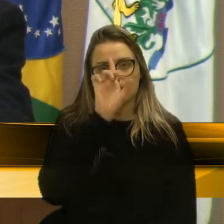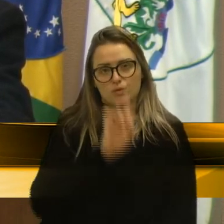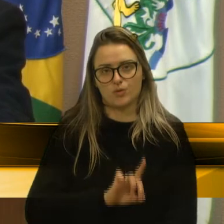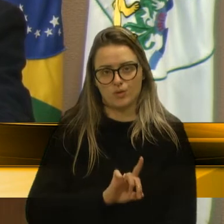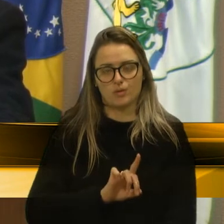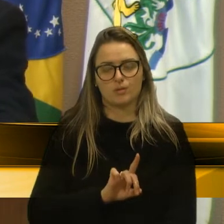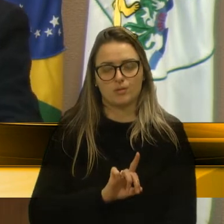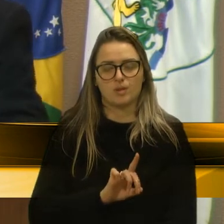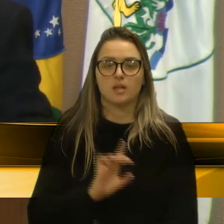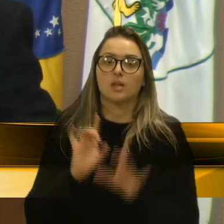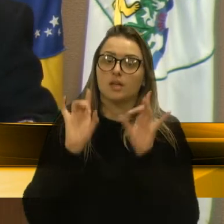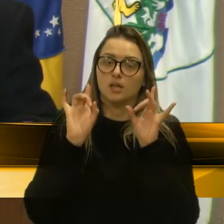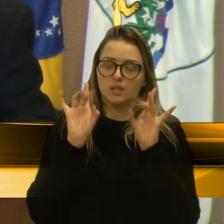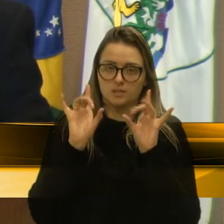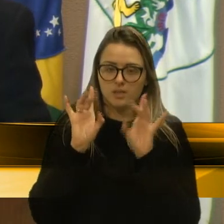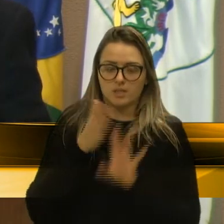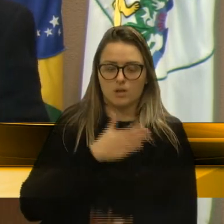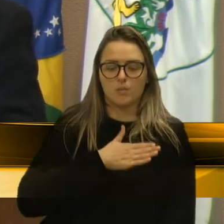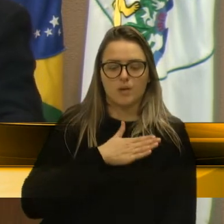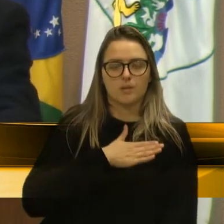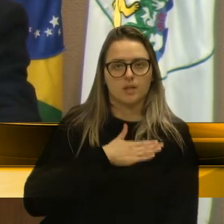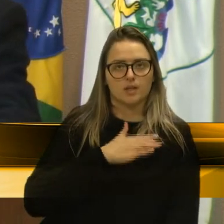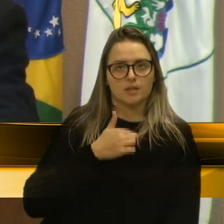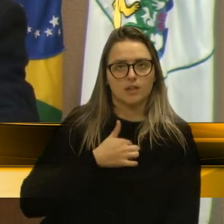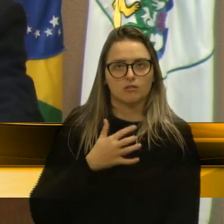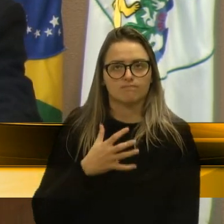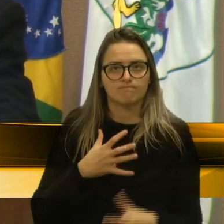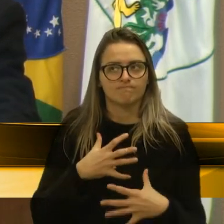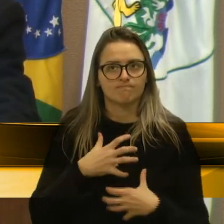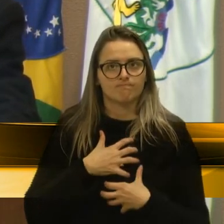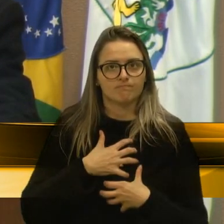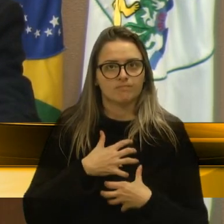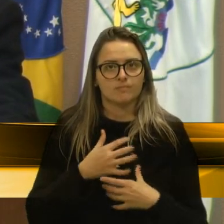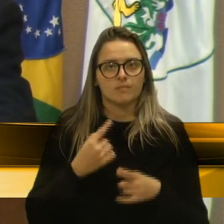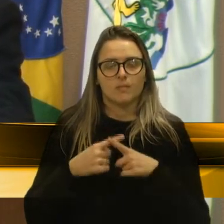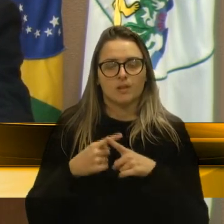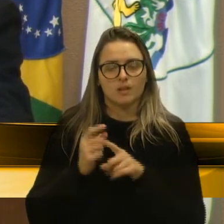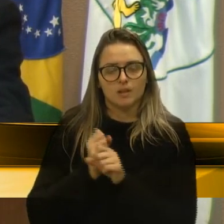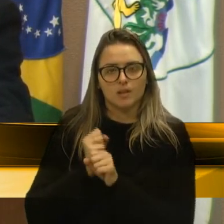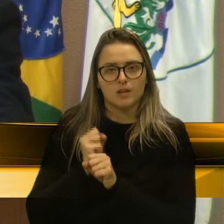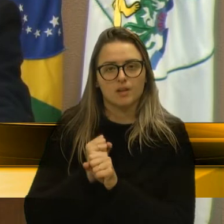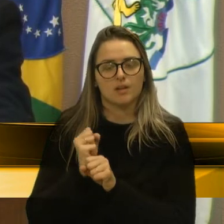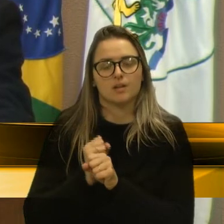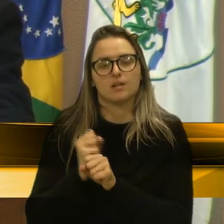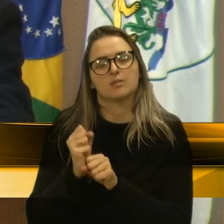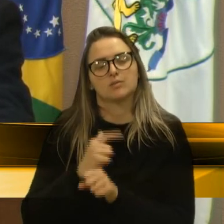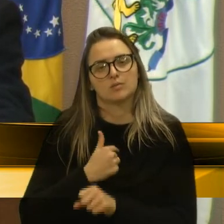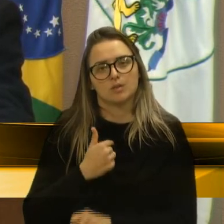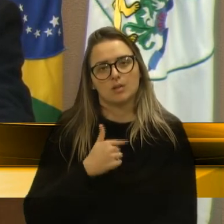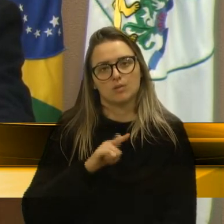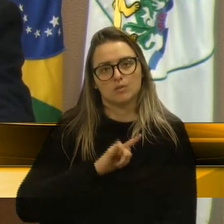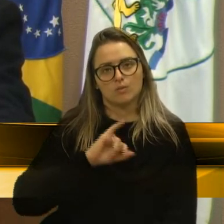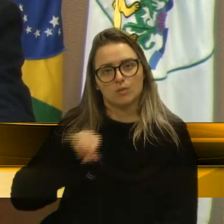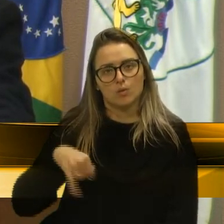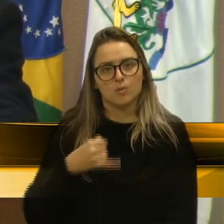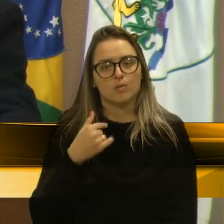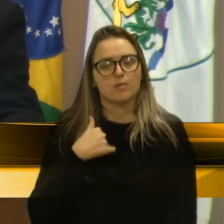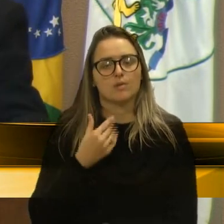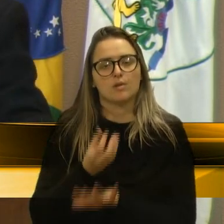que aparenta, sim, ser uma coisa boa para a população, mas mexe com direitos conquistados